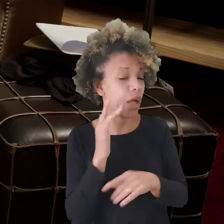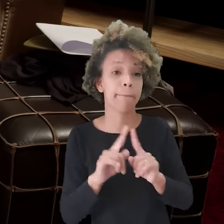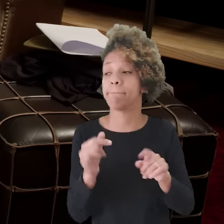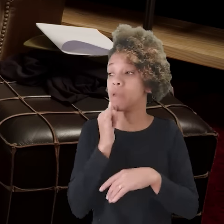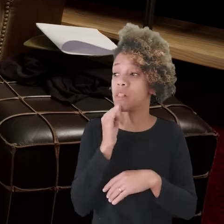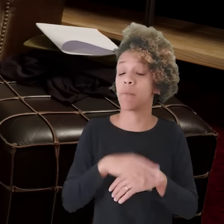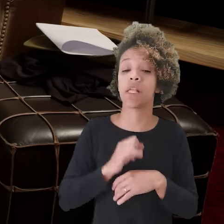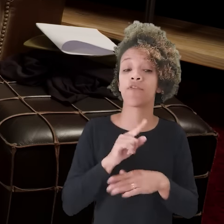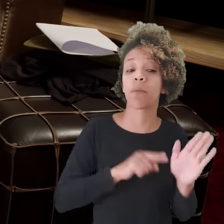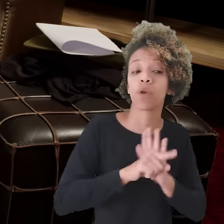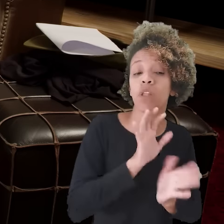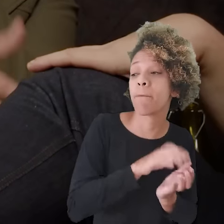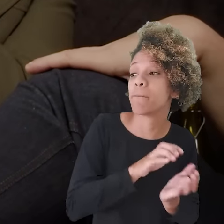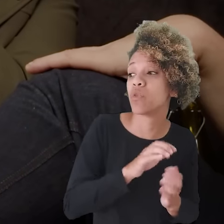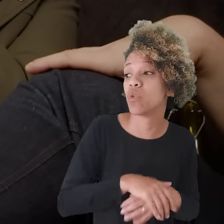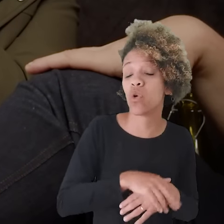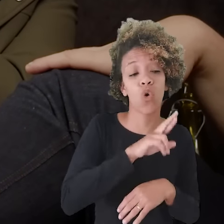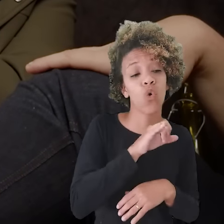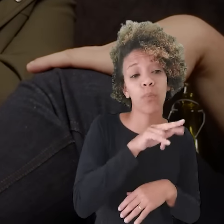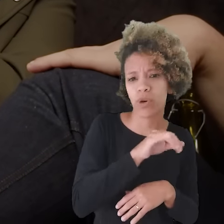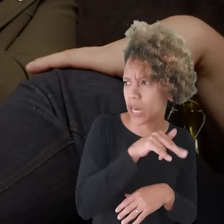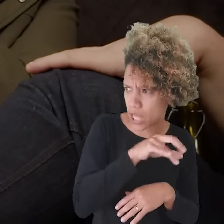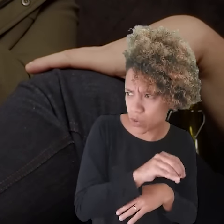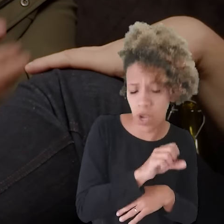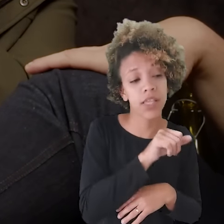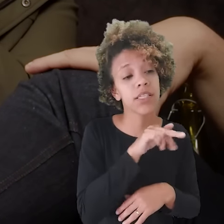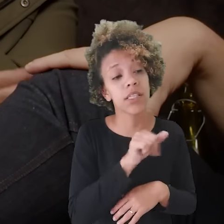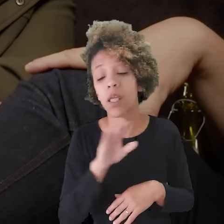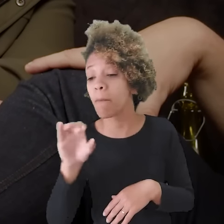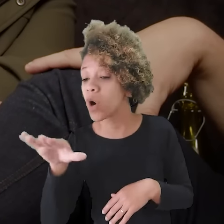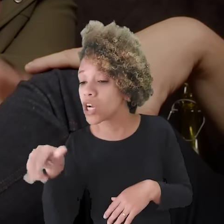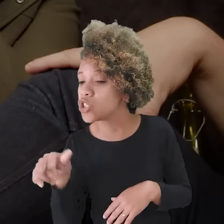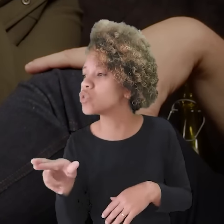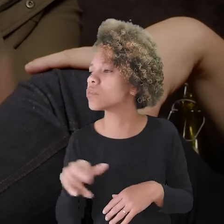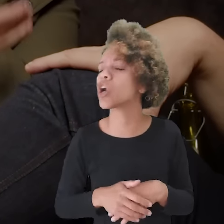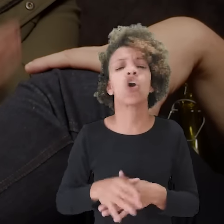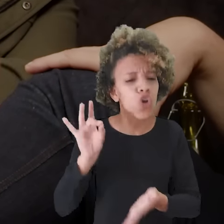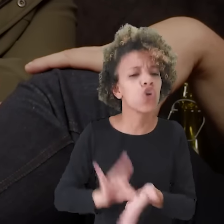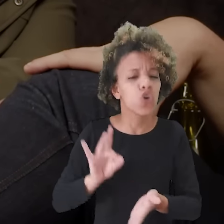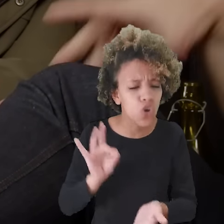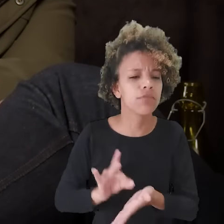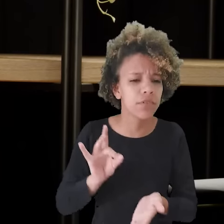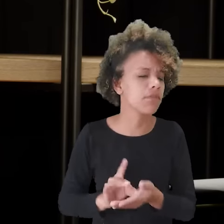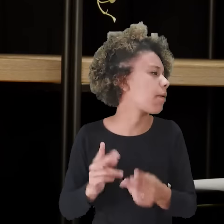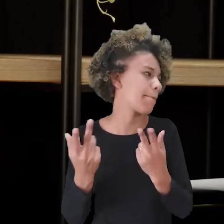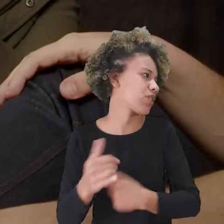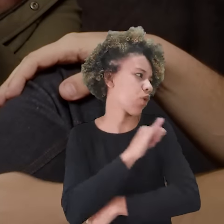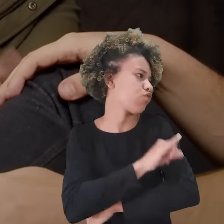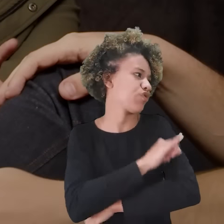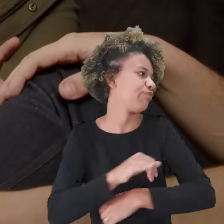agora por exemplo se tu perguntar por esse Face rubro negro pra você não está cruza de Boca Juniors ele vai dizer com certeza